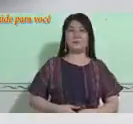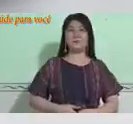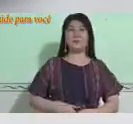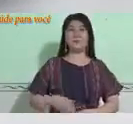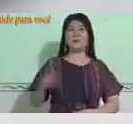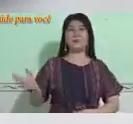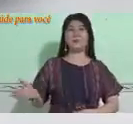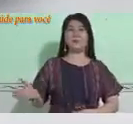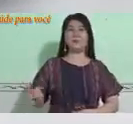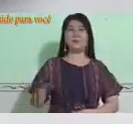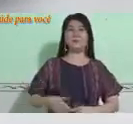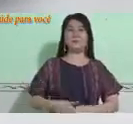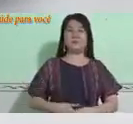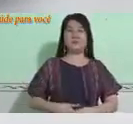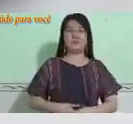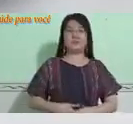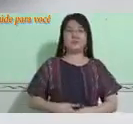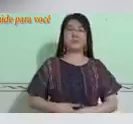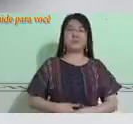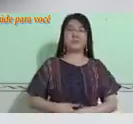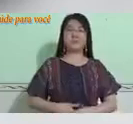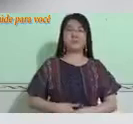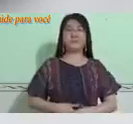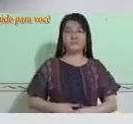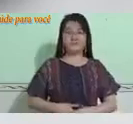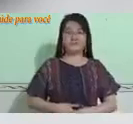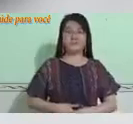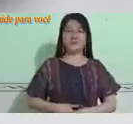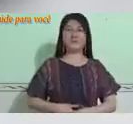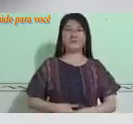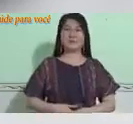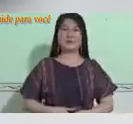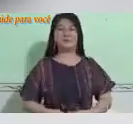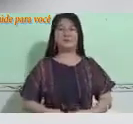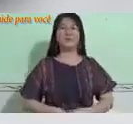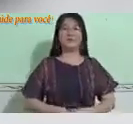INDICADAPARABBE, acento circunflexo, CAPORTIRDE, 12 meses.